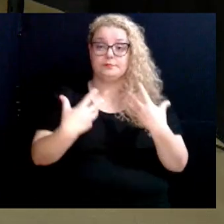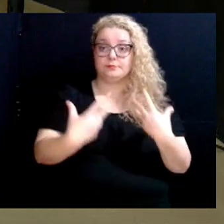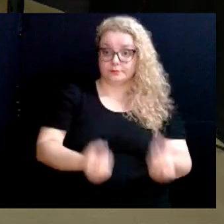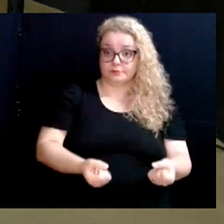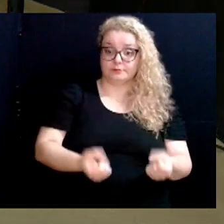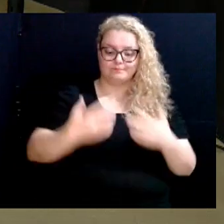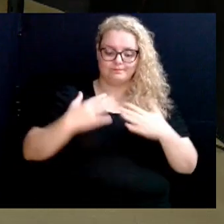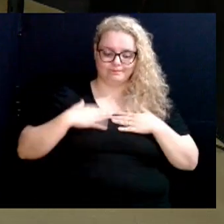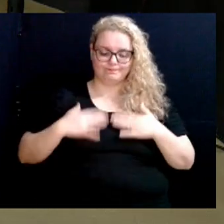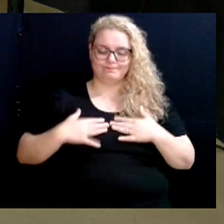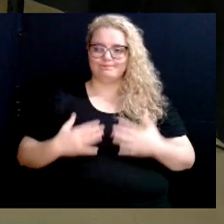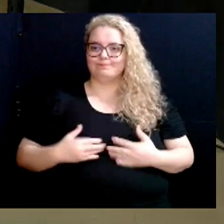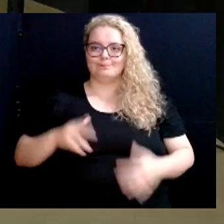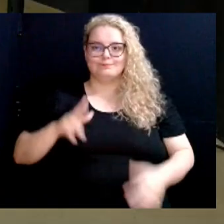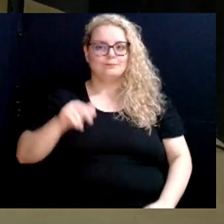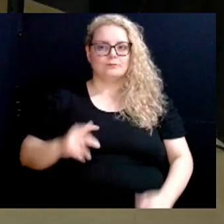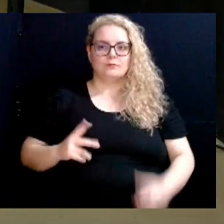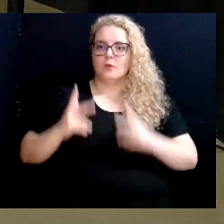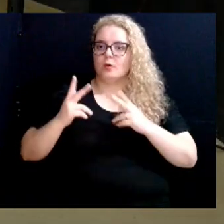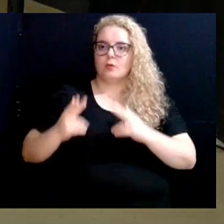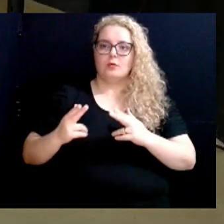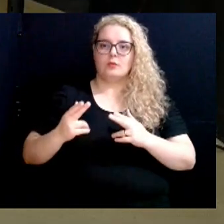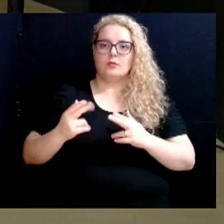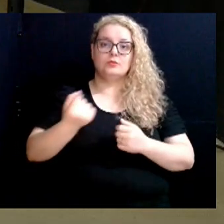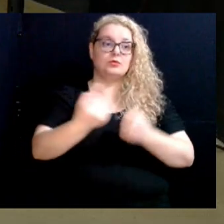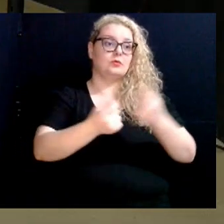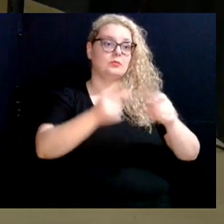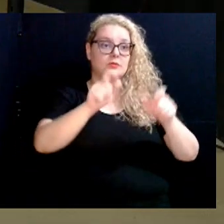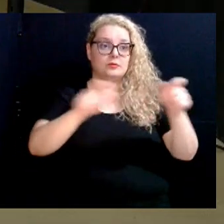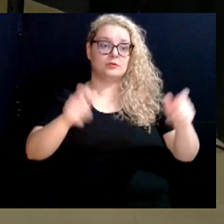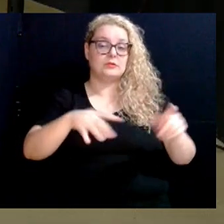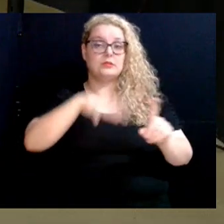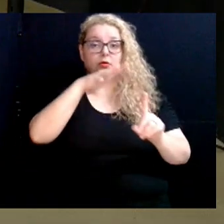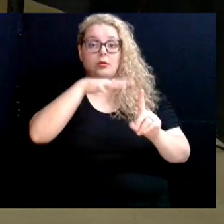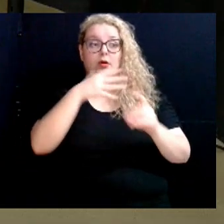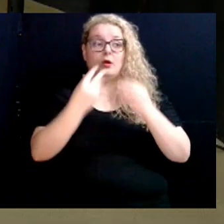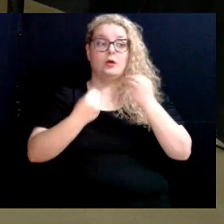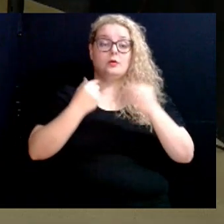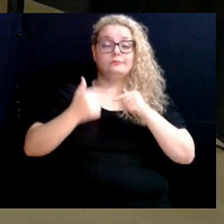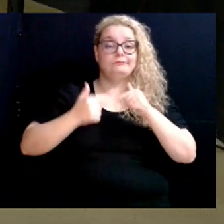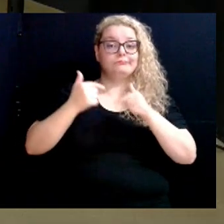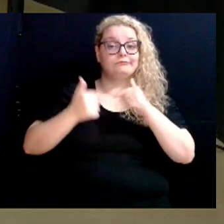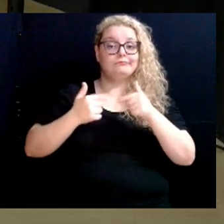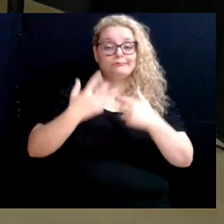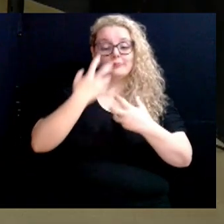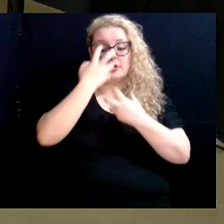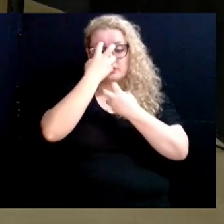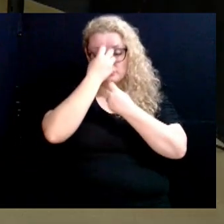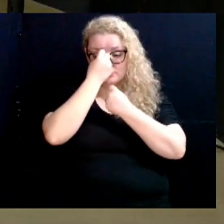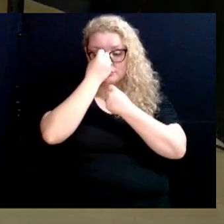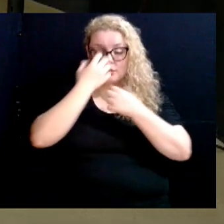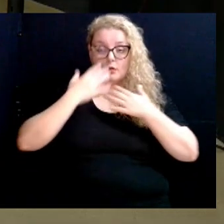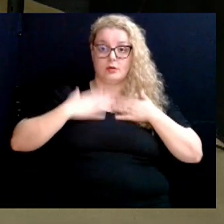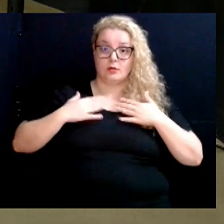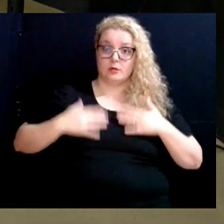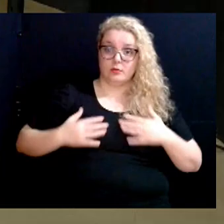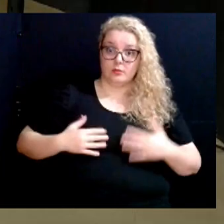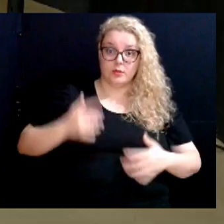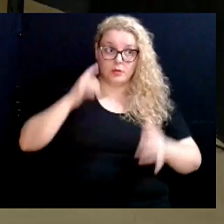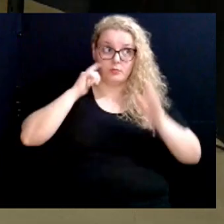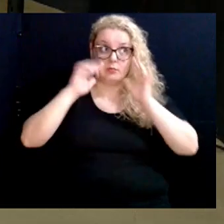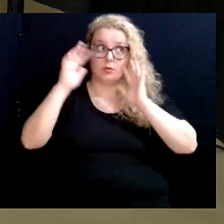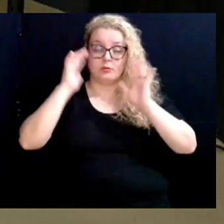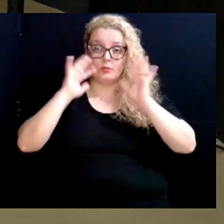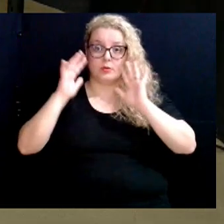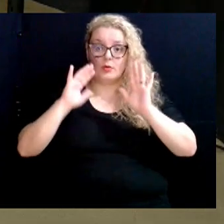corpo talvez nunca fique igual ao de alguém que admiro. Como trabalhar a frustração entre o corpo que imaginamos e